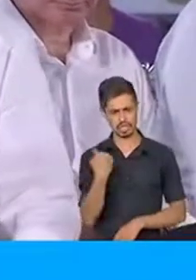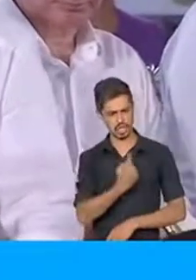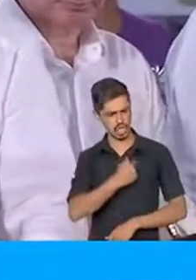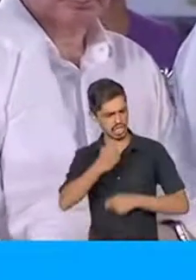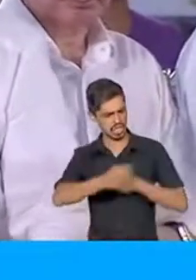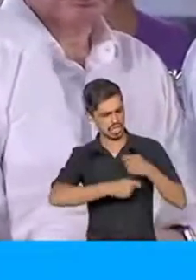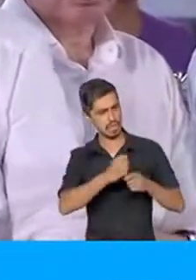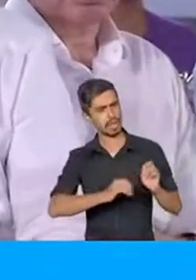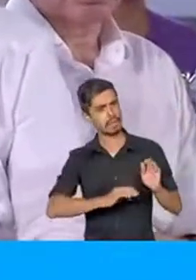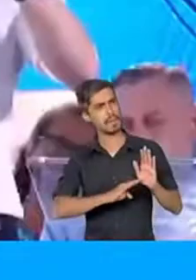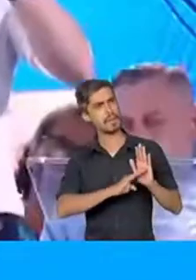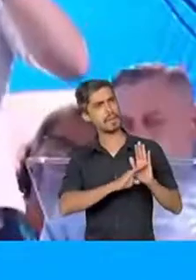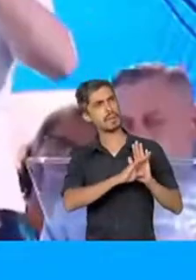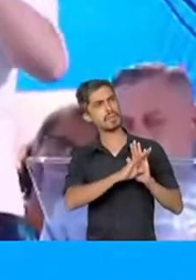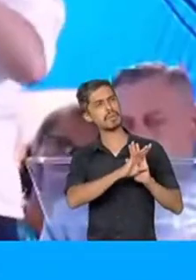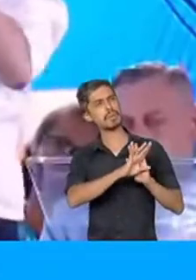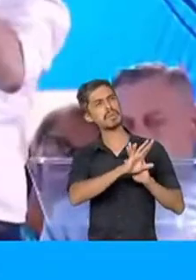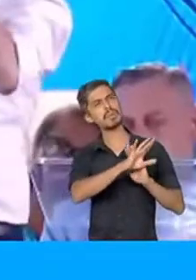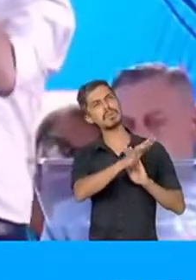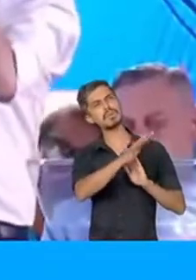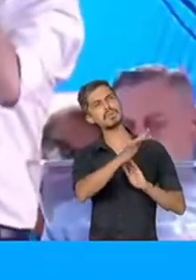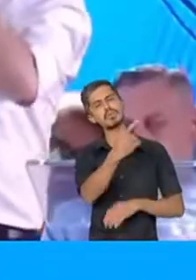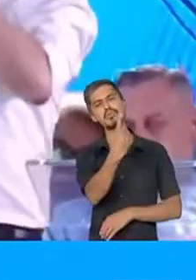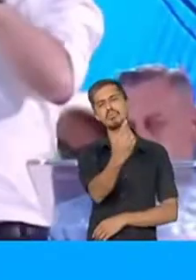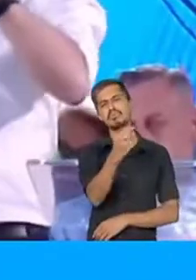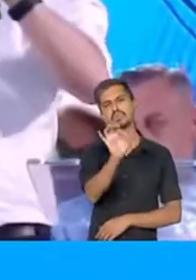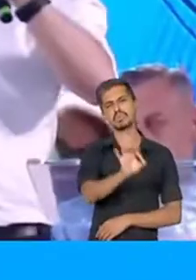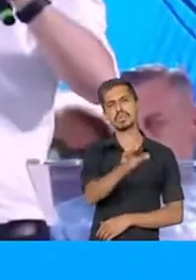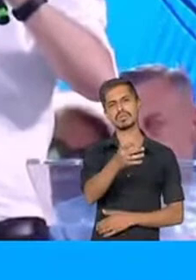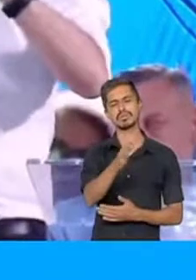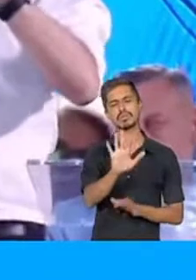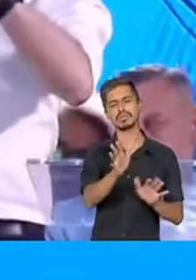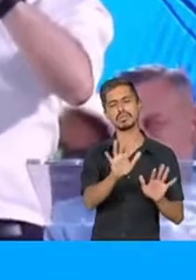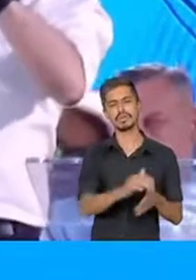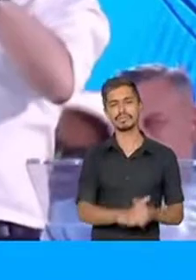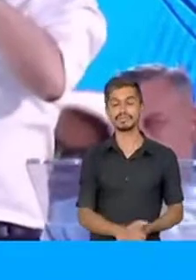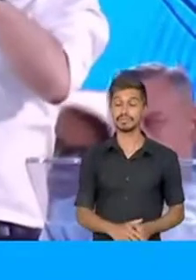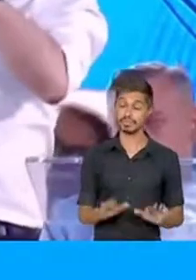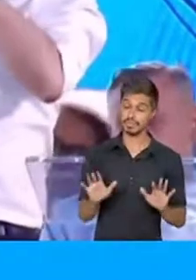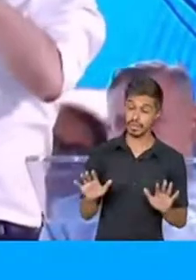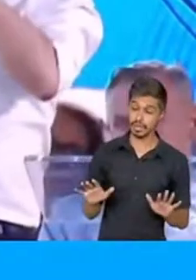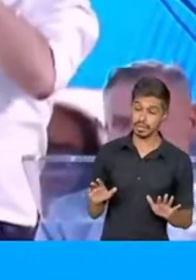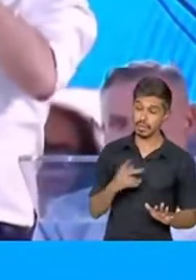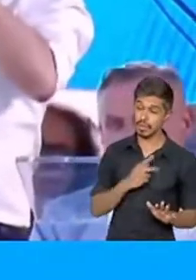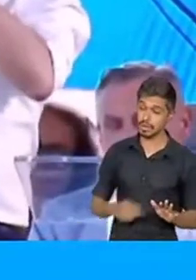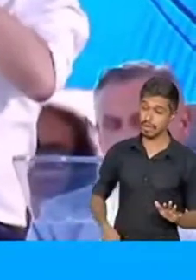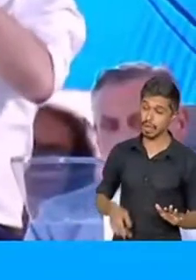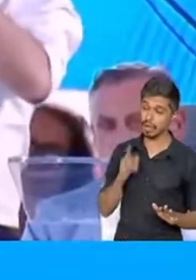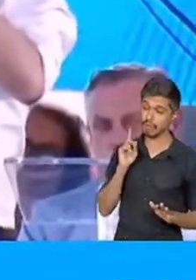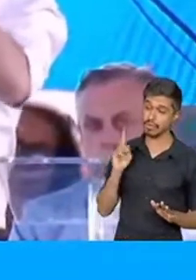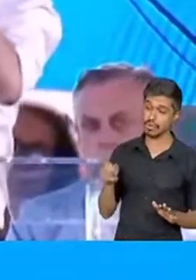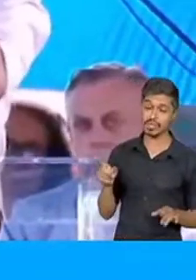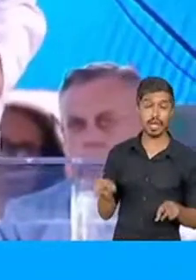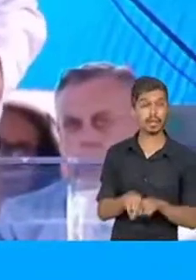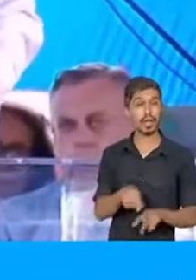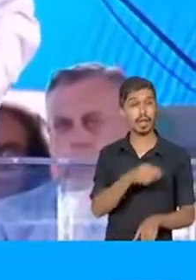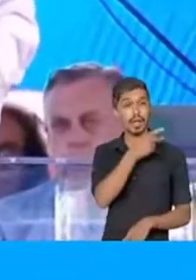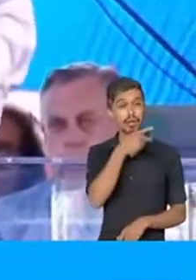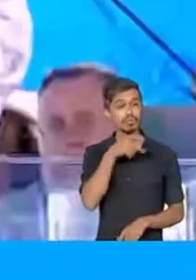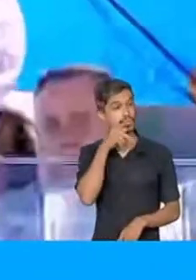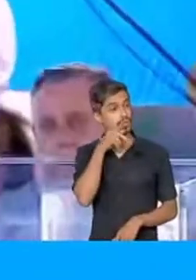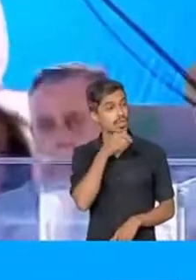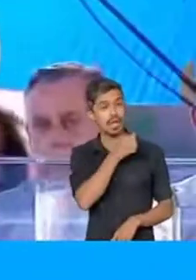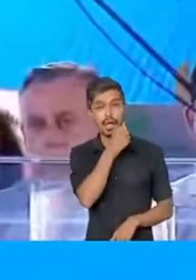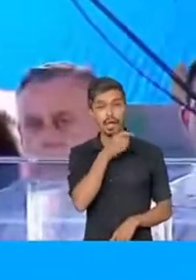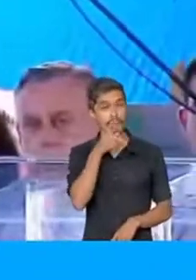ia crescer no máximo 1%. Presidente, ao senhor, o povo brasileiro e o povo amapaense tem um